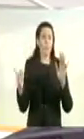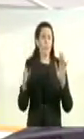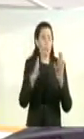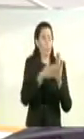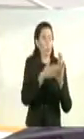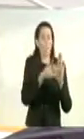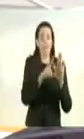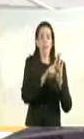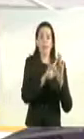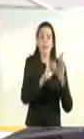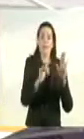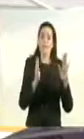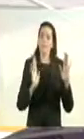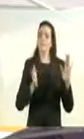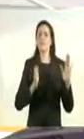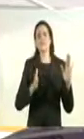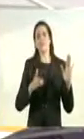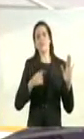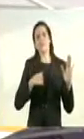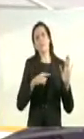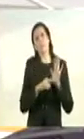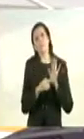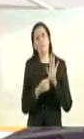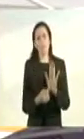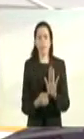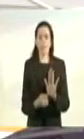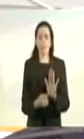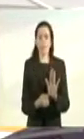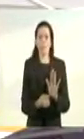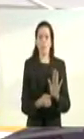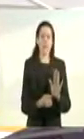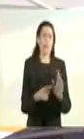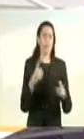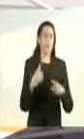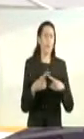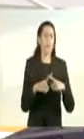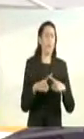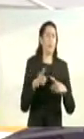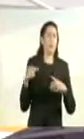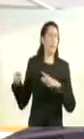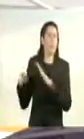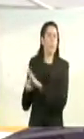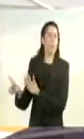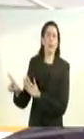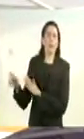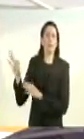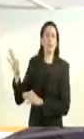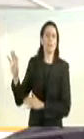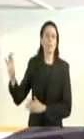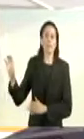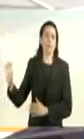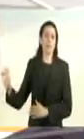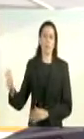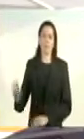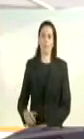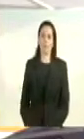aqui mais de uma vez. Então, eu acho o seguinte, essa defesa que Vossa Excelência está fazendo